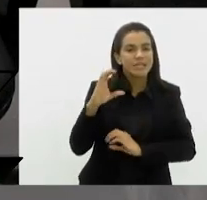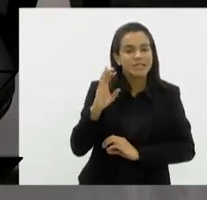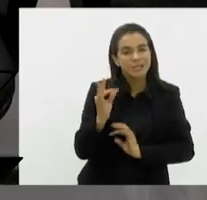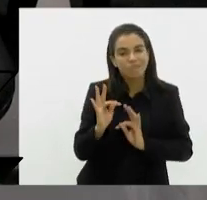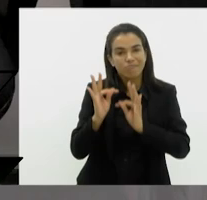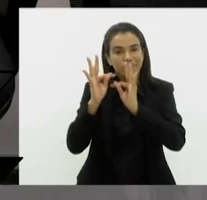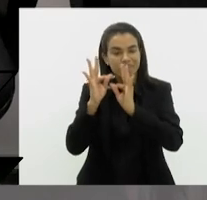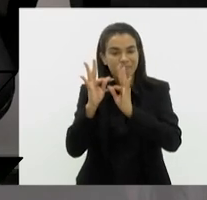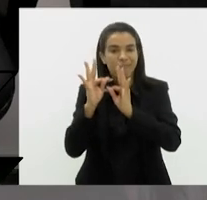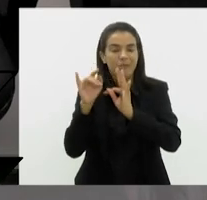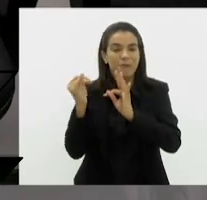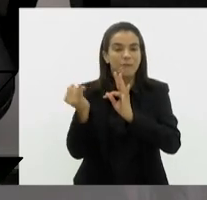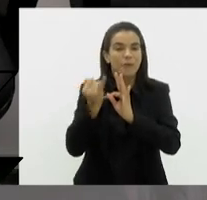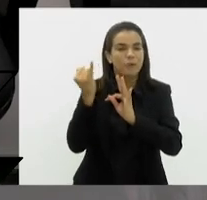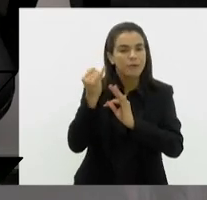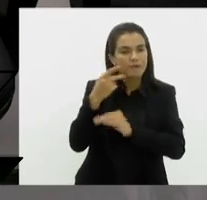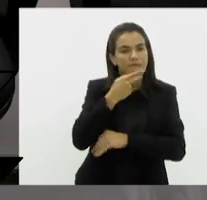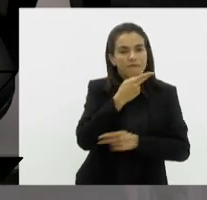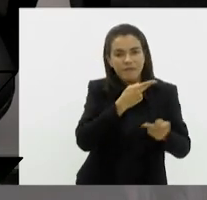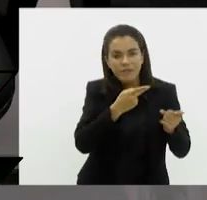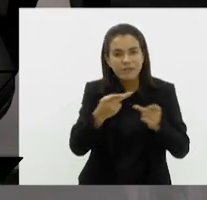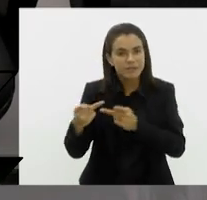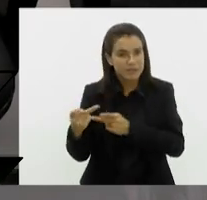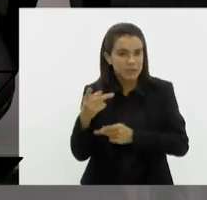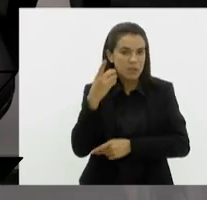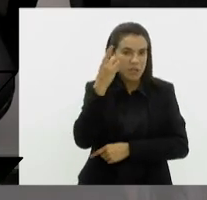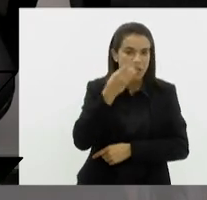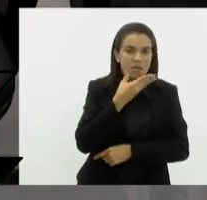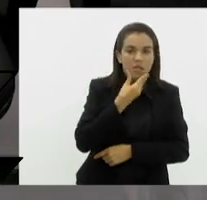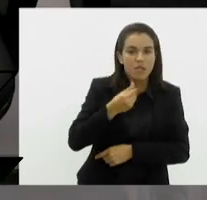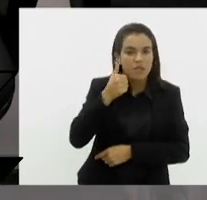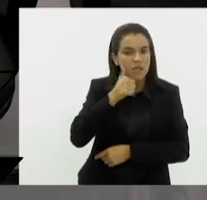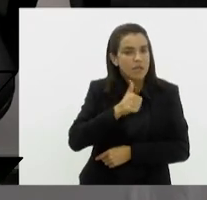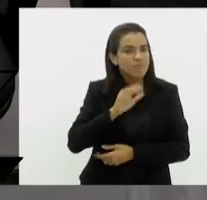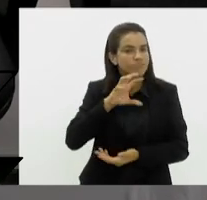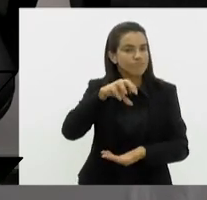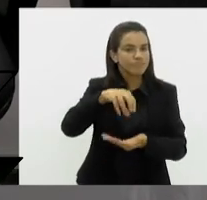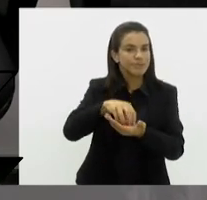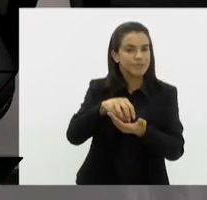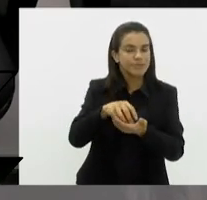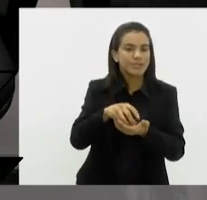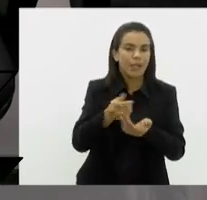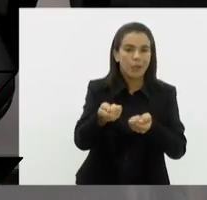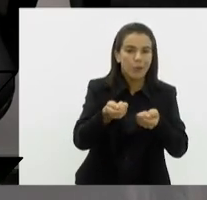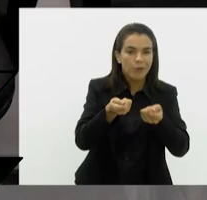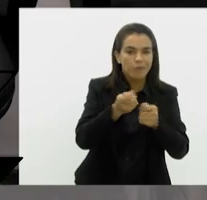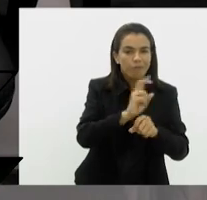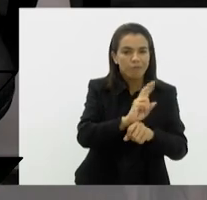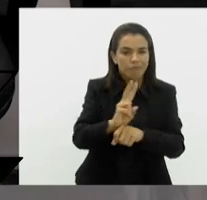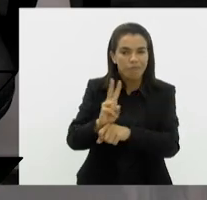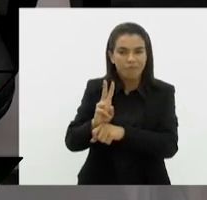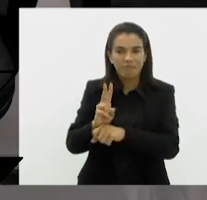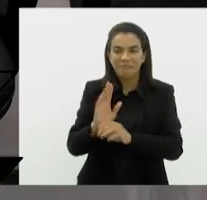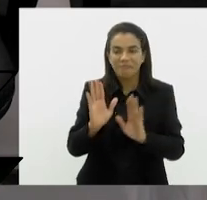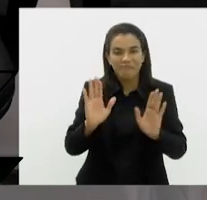Eu acho muito válido a visita dos deputados e deputadas nesse centro, que, para mim, como deputada, me engrandeceu muito.